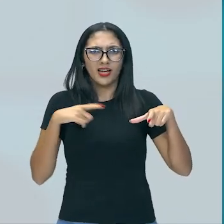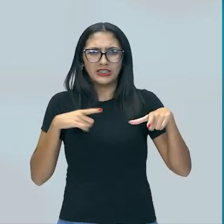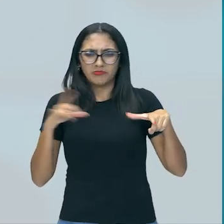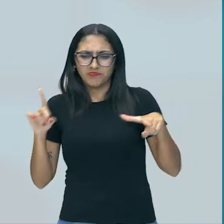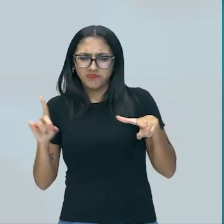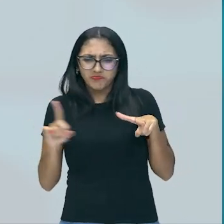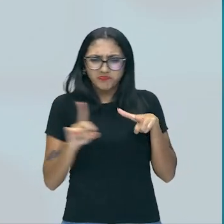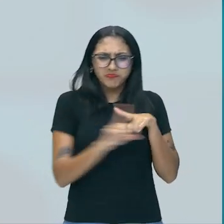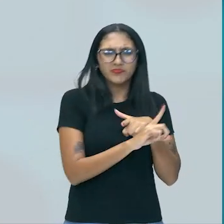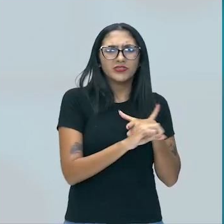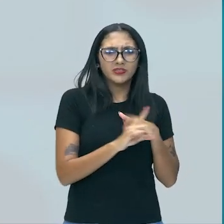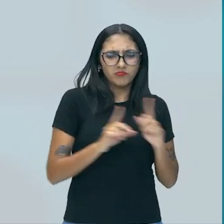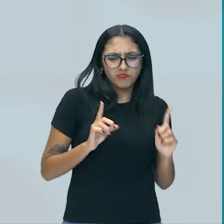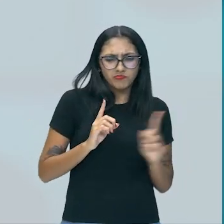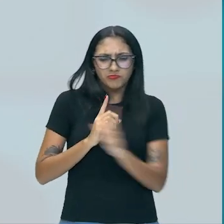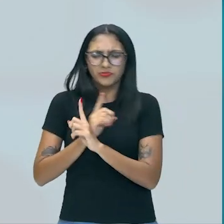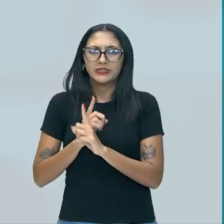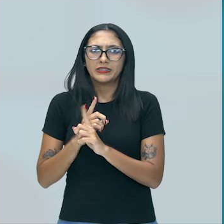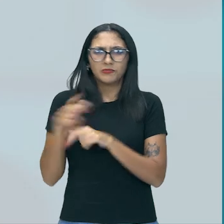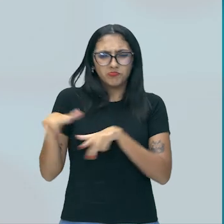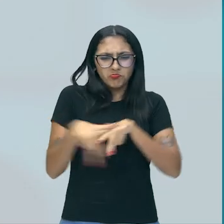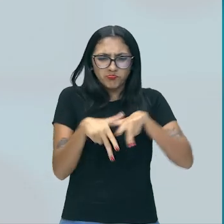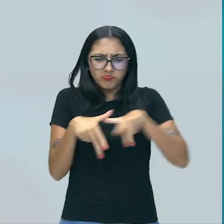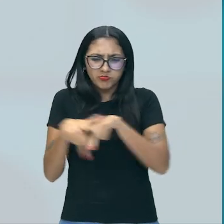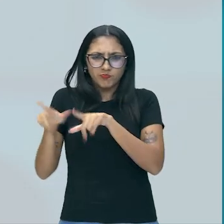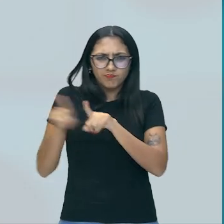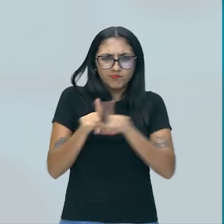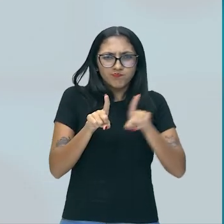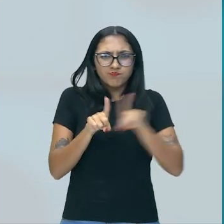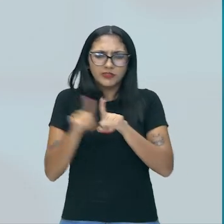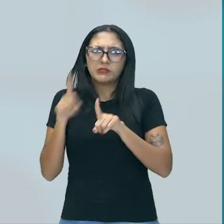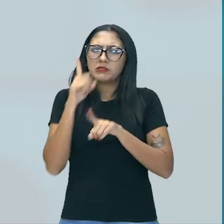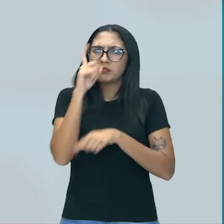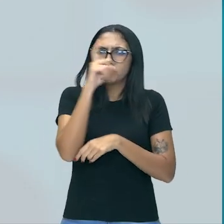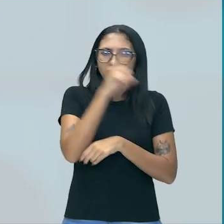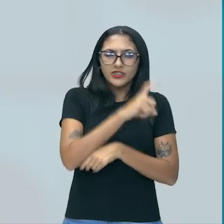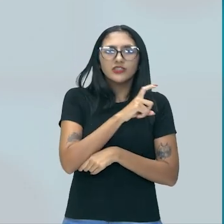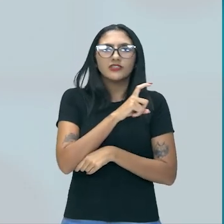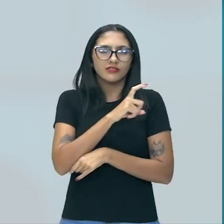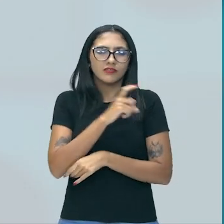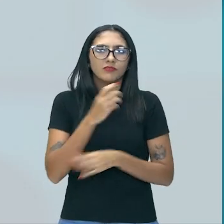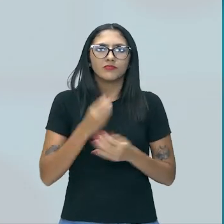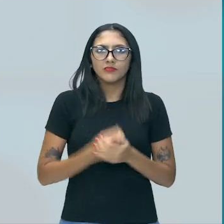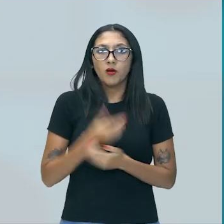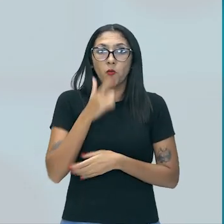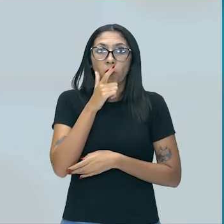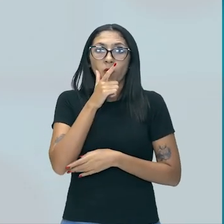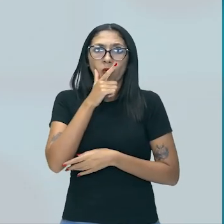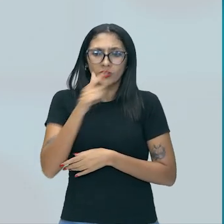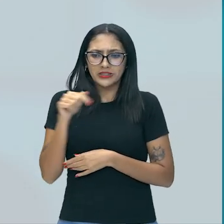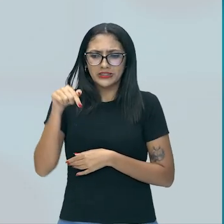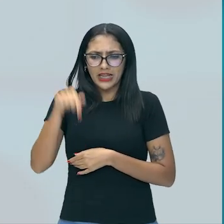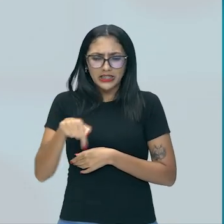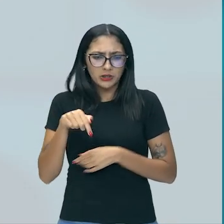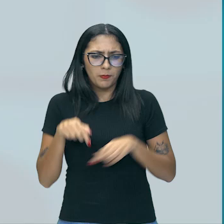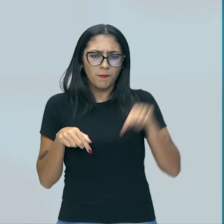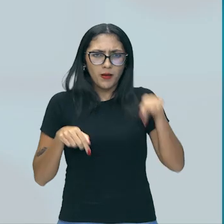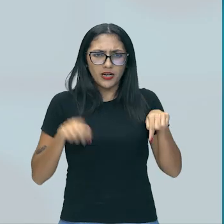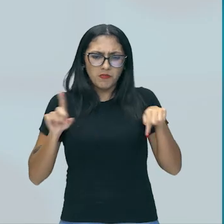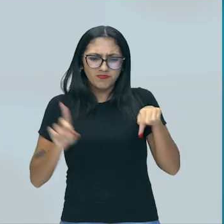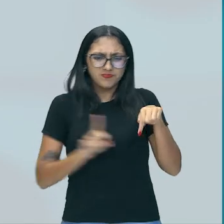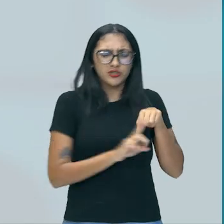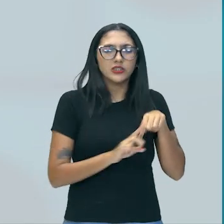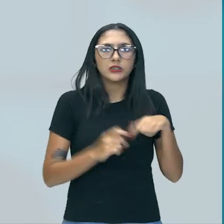do adversário, para chegar, né, lá na end zone. Então, para eles chegarem até lá no final, eles precisam de